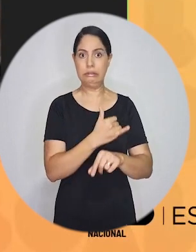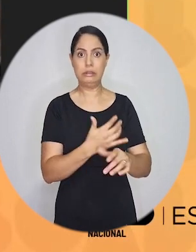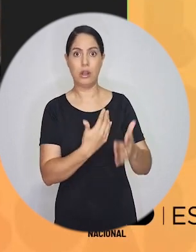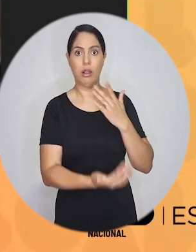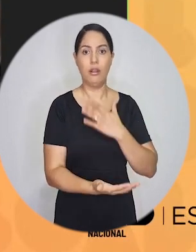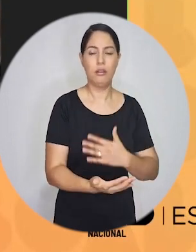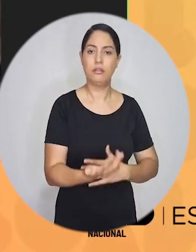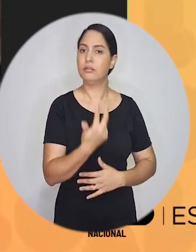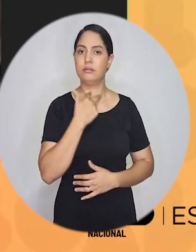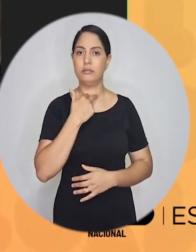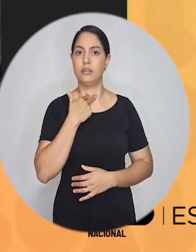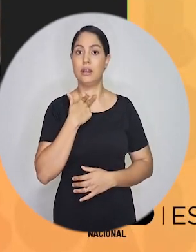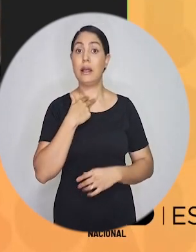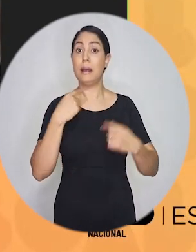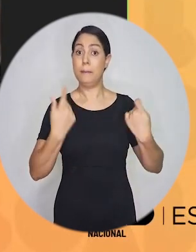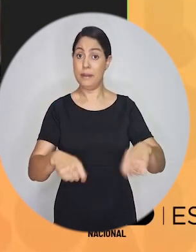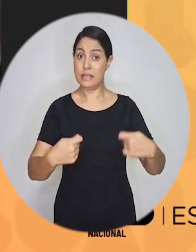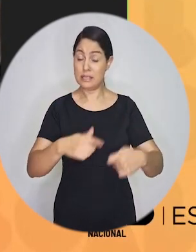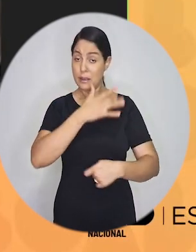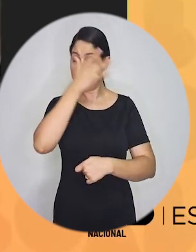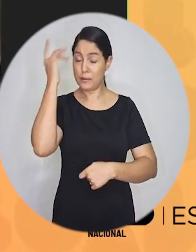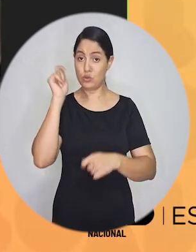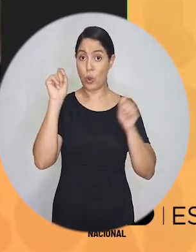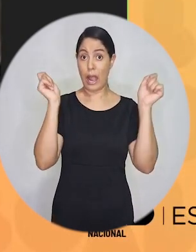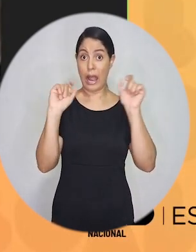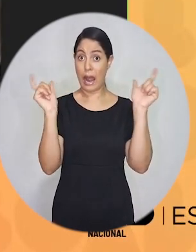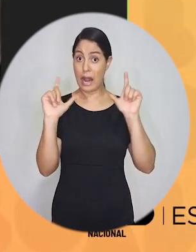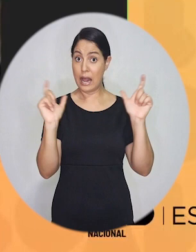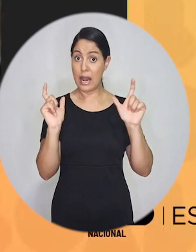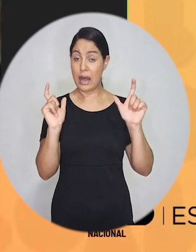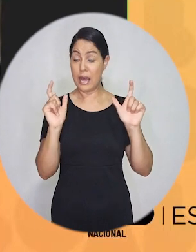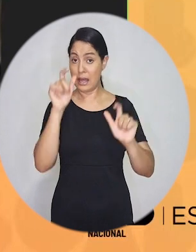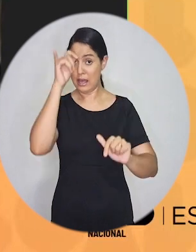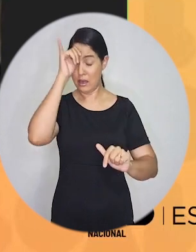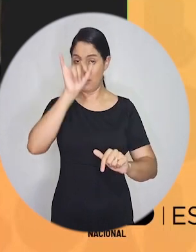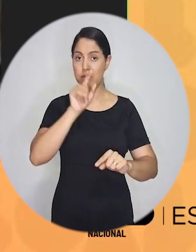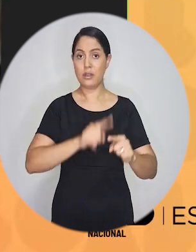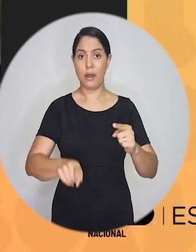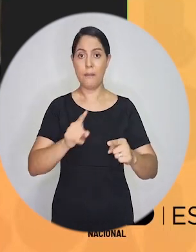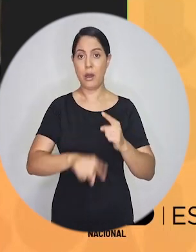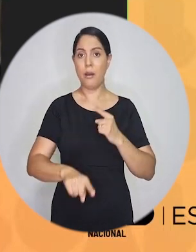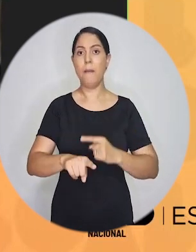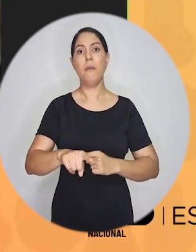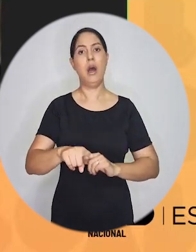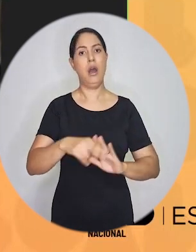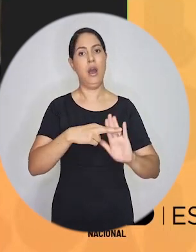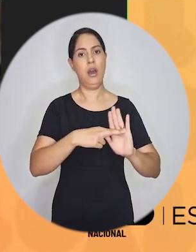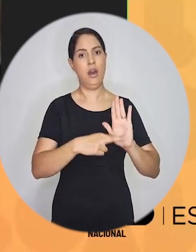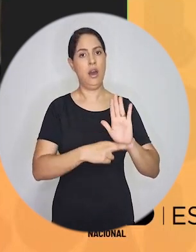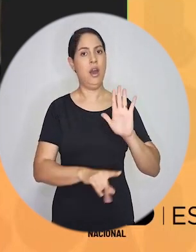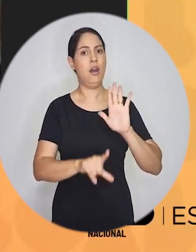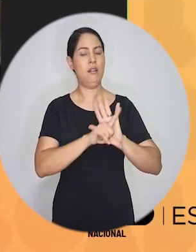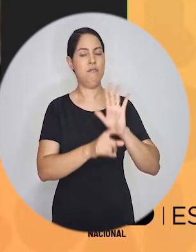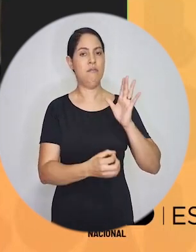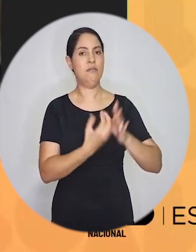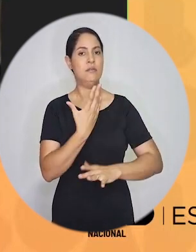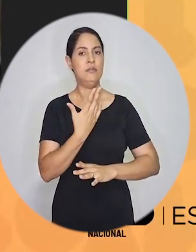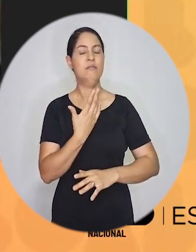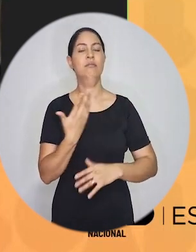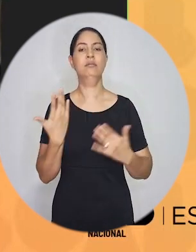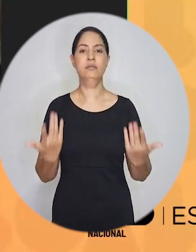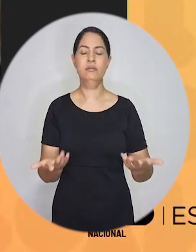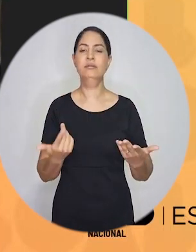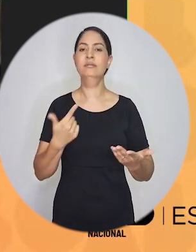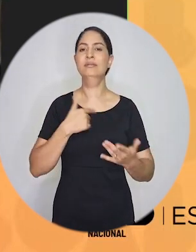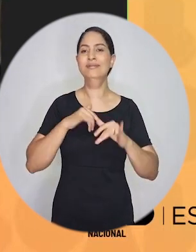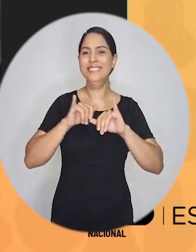pessoa deve estar, vamos dizer assim, vacinada para não cometer esses erros dentro da técnica de elaboração de normas.